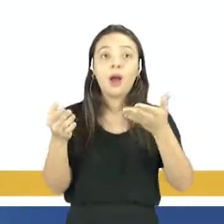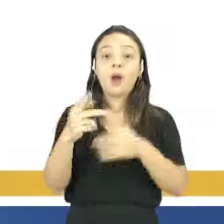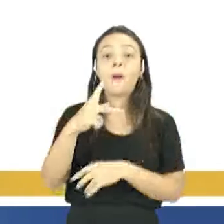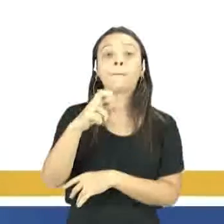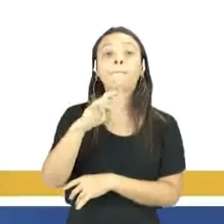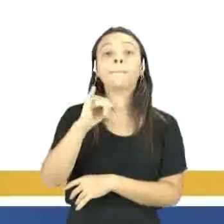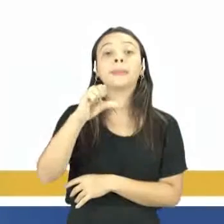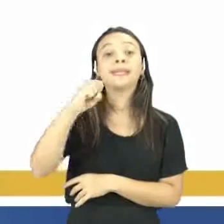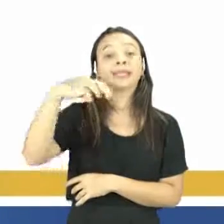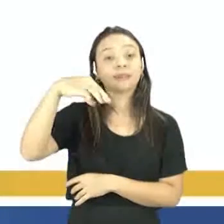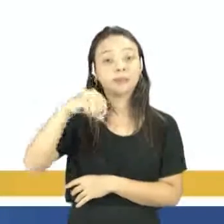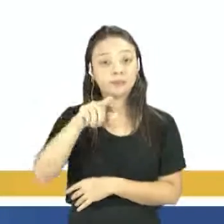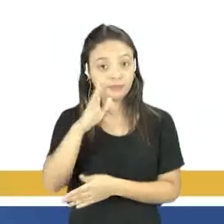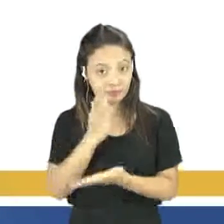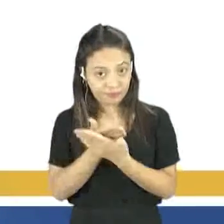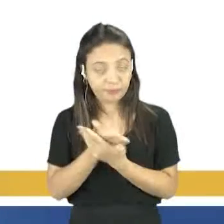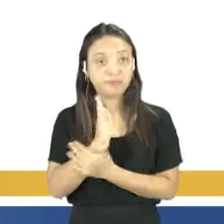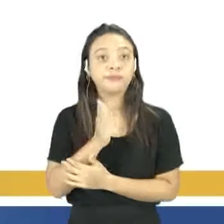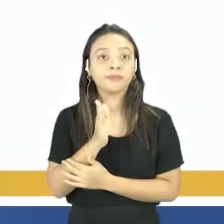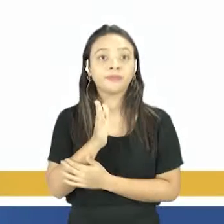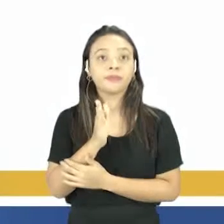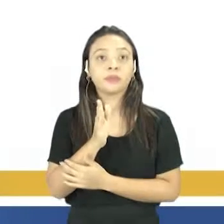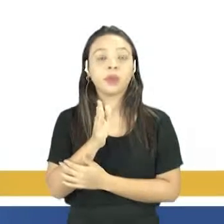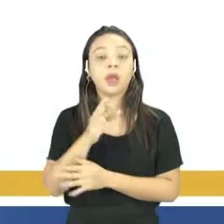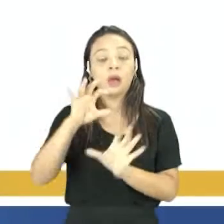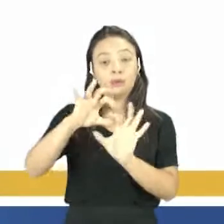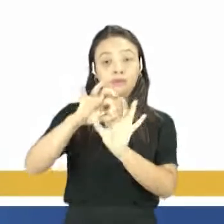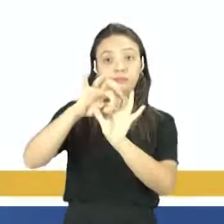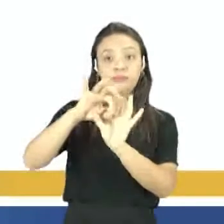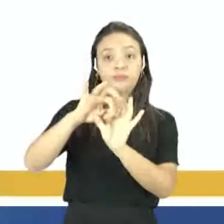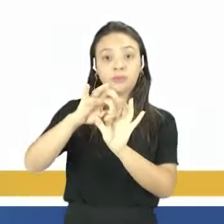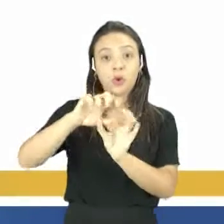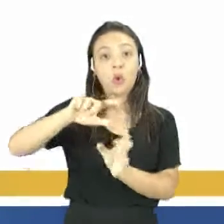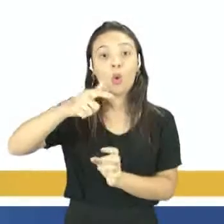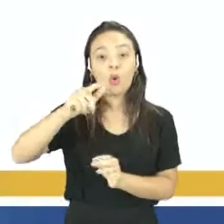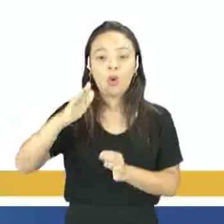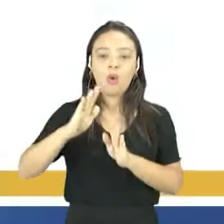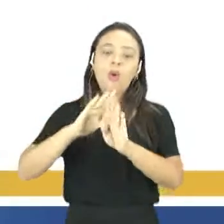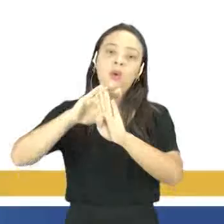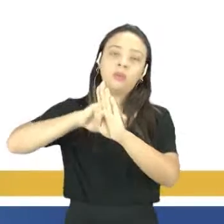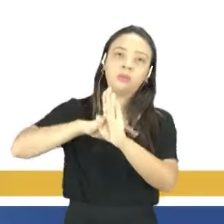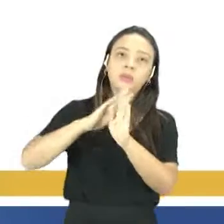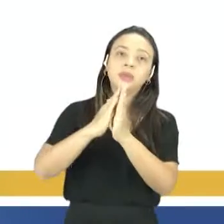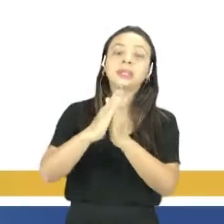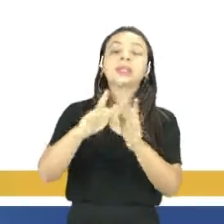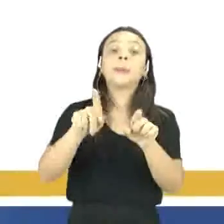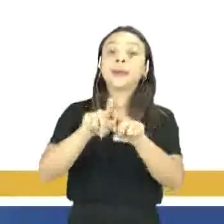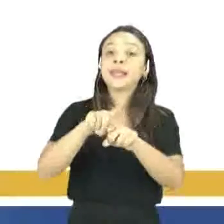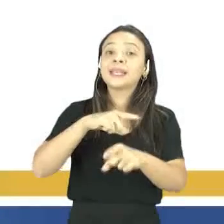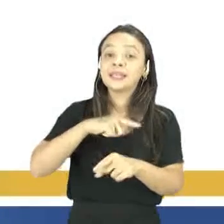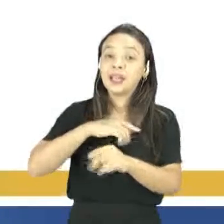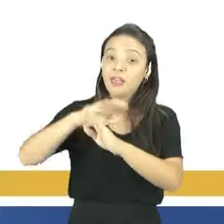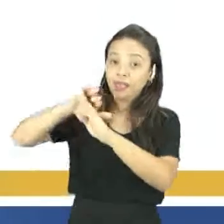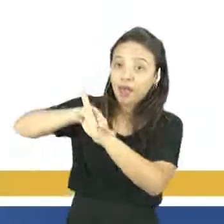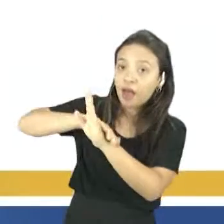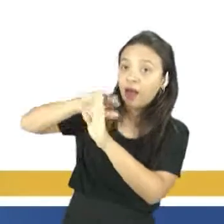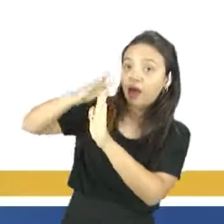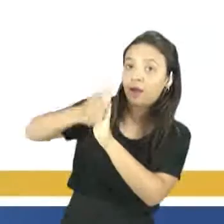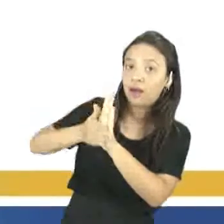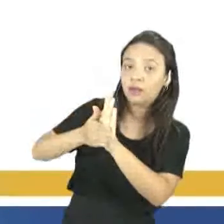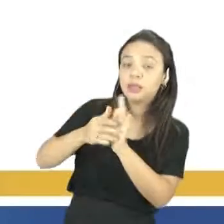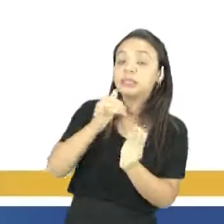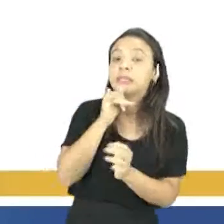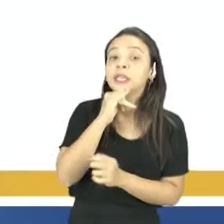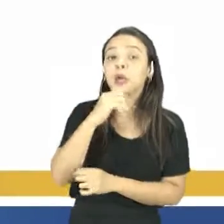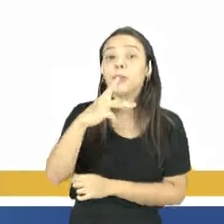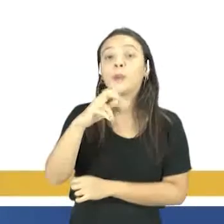né, que você viu na última aula, e eu faço a intersecção dele com planos que contêm as suas faces laterais, no caso dos